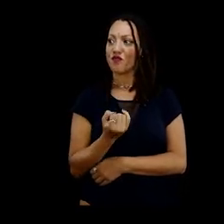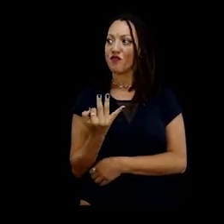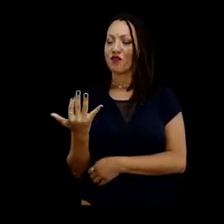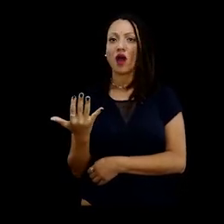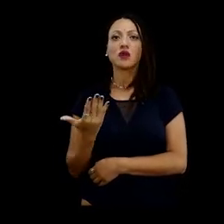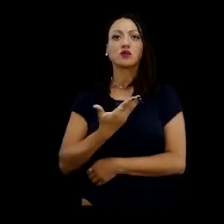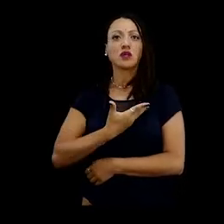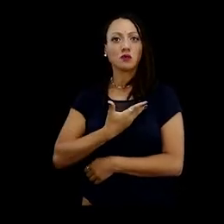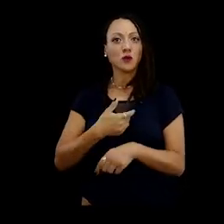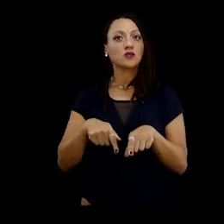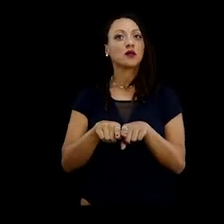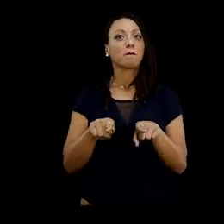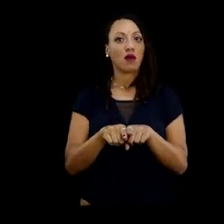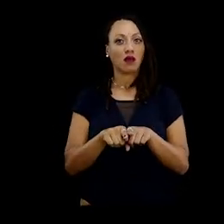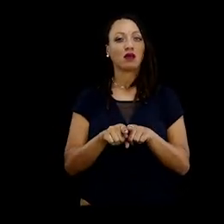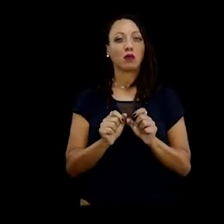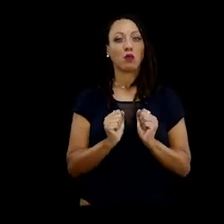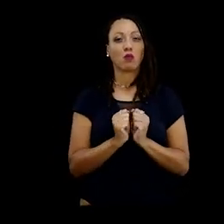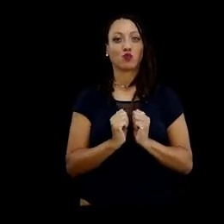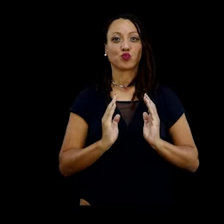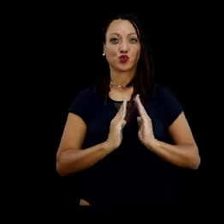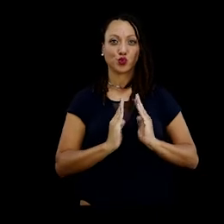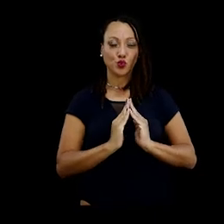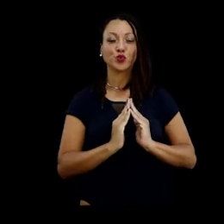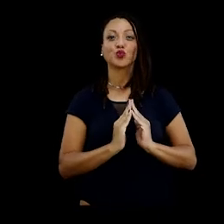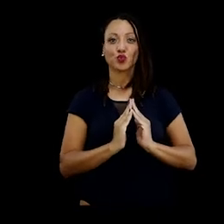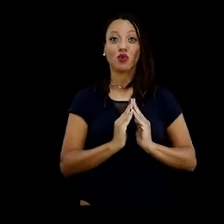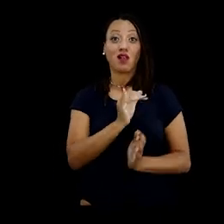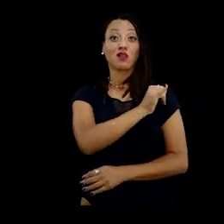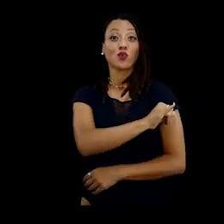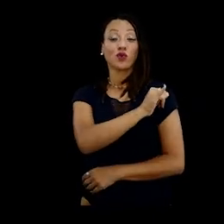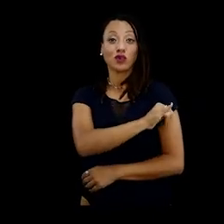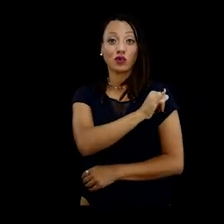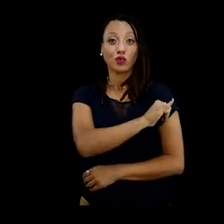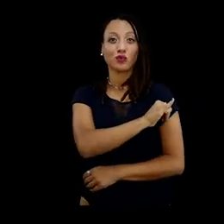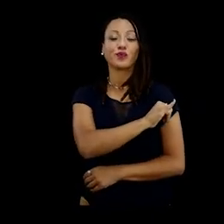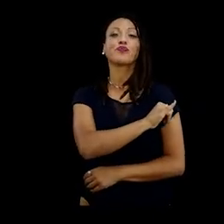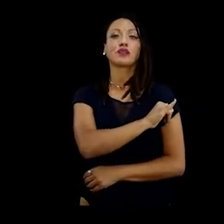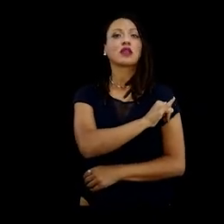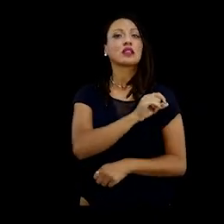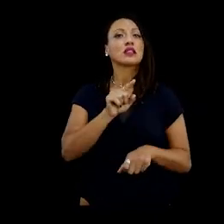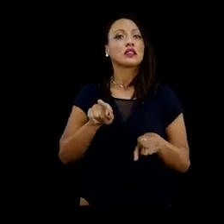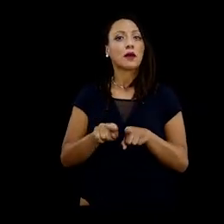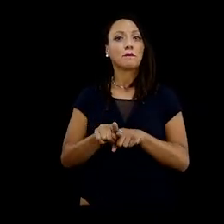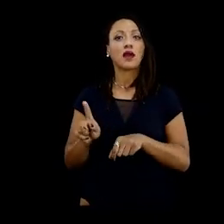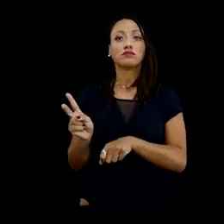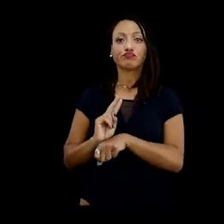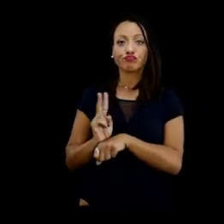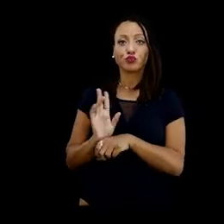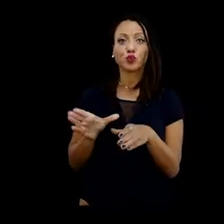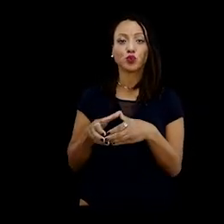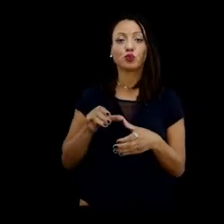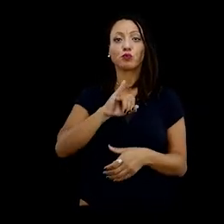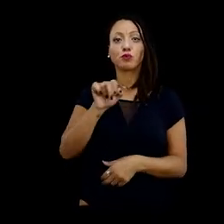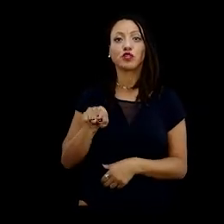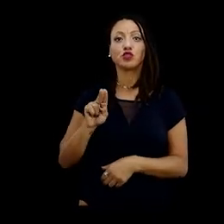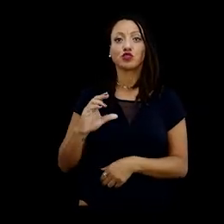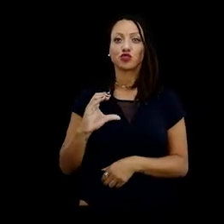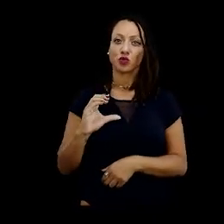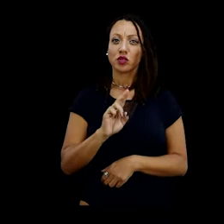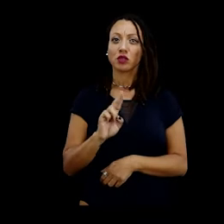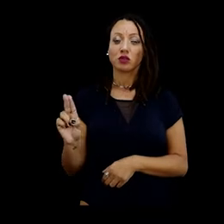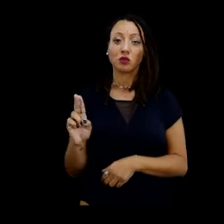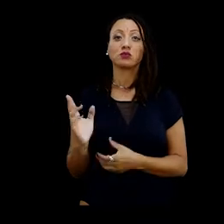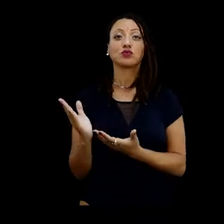outros companheiros de apartamento no Rio, que eram dirigentes da JUC,